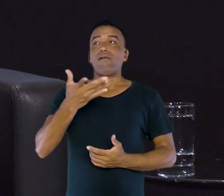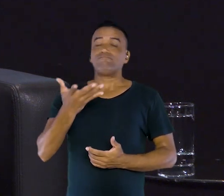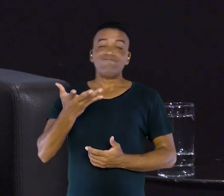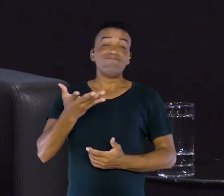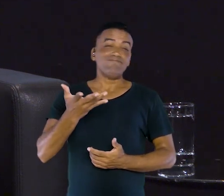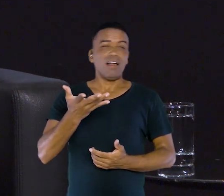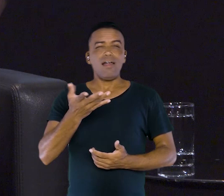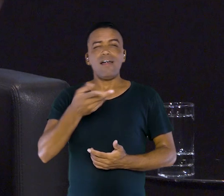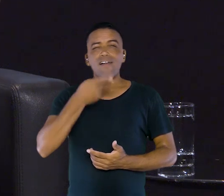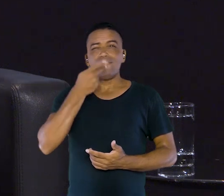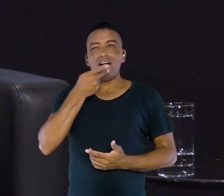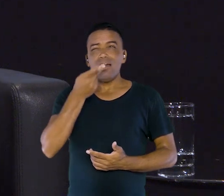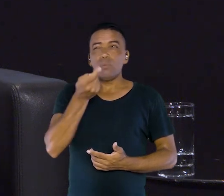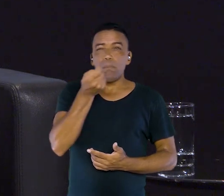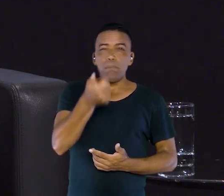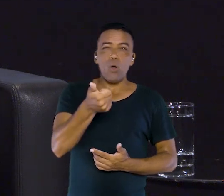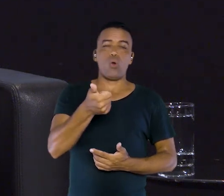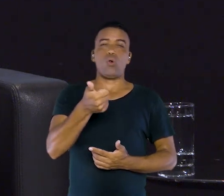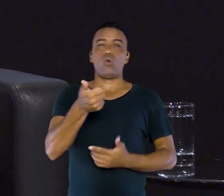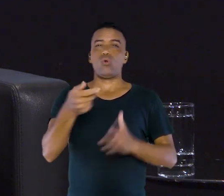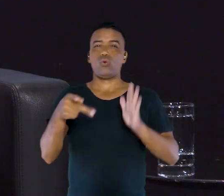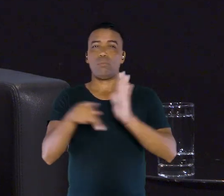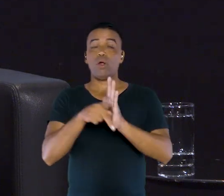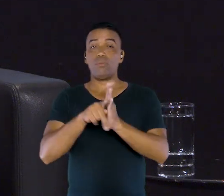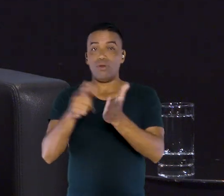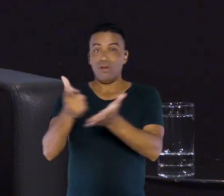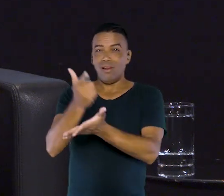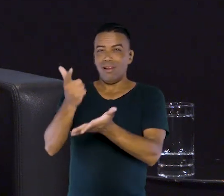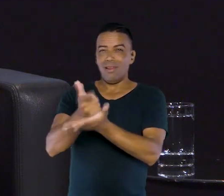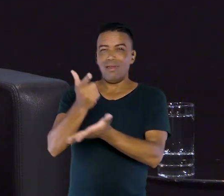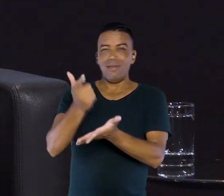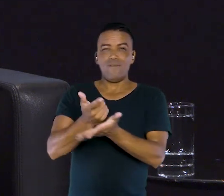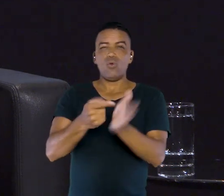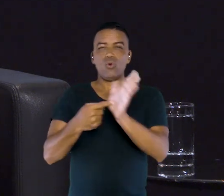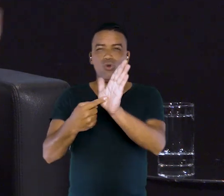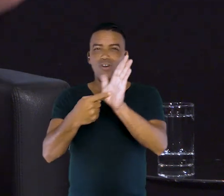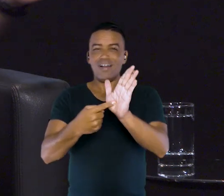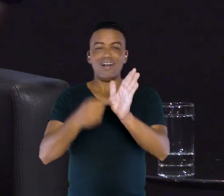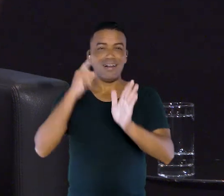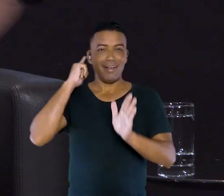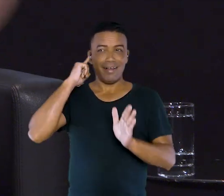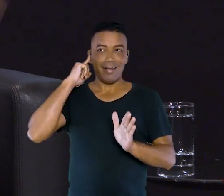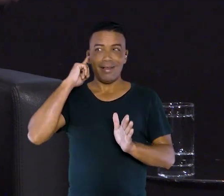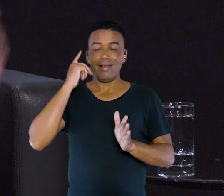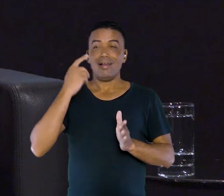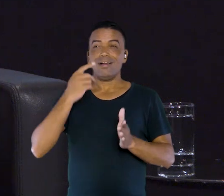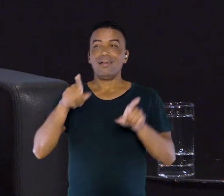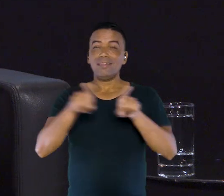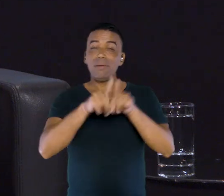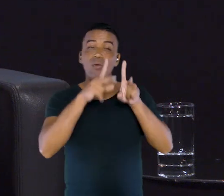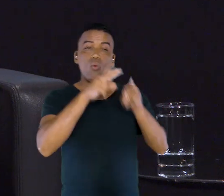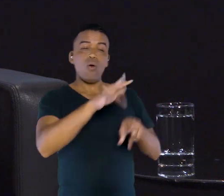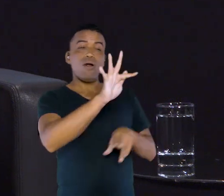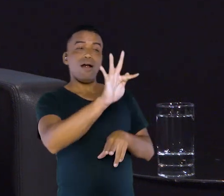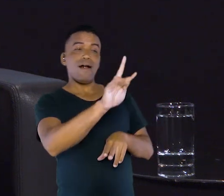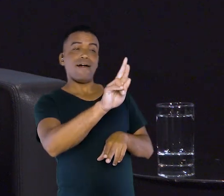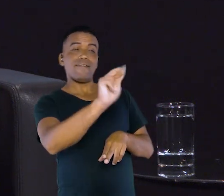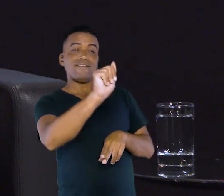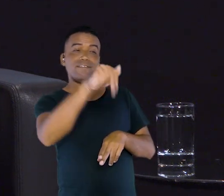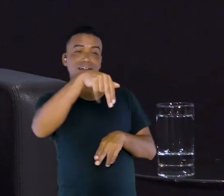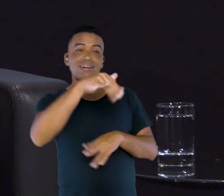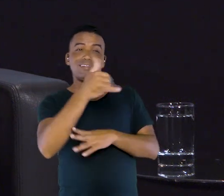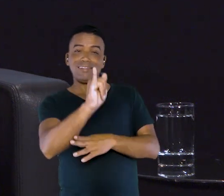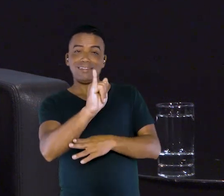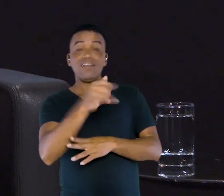eu acho que, falando um pouco também sobre, né, esse livro que está aqui, assim, acho que seguindo um pouco o caminho que a Fran